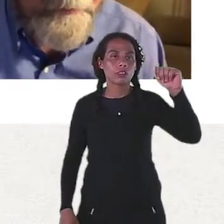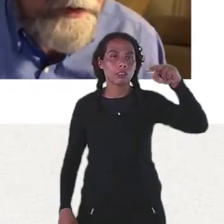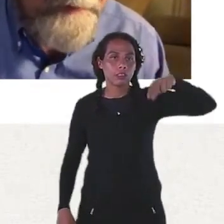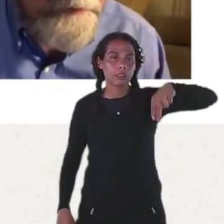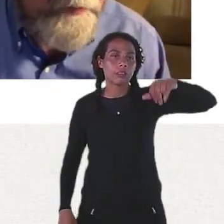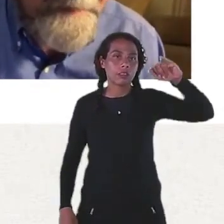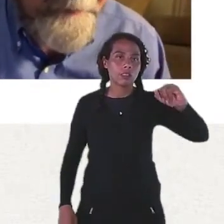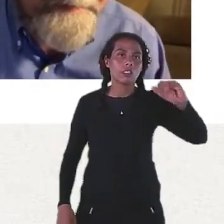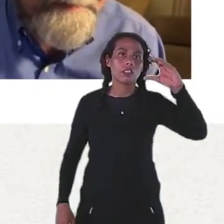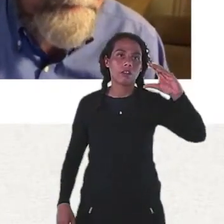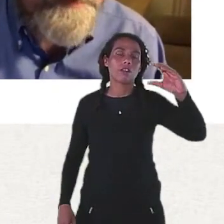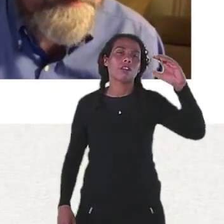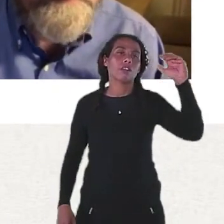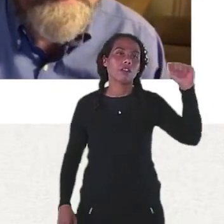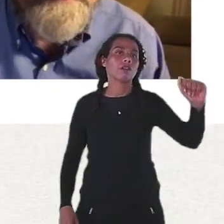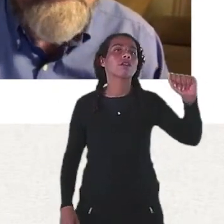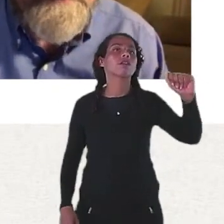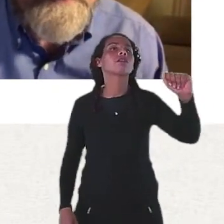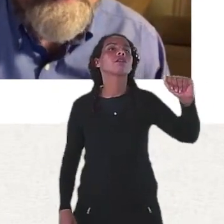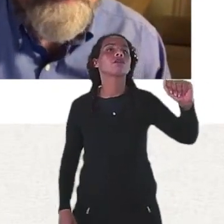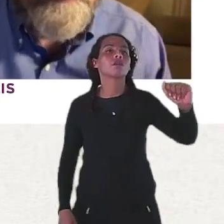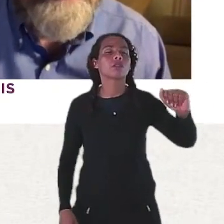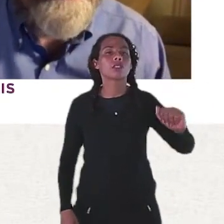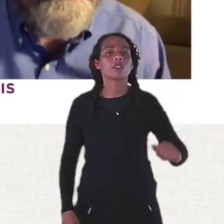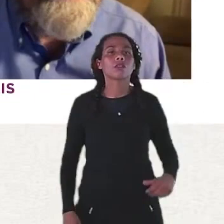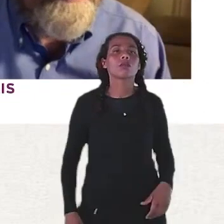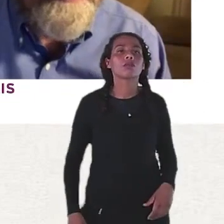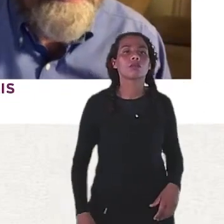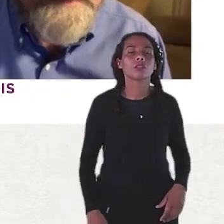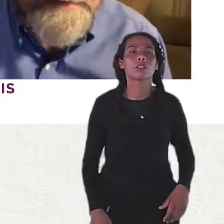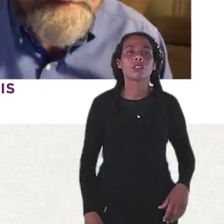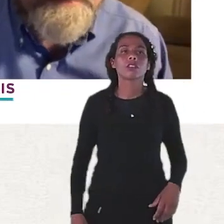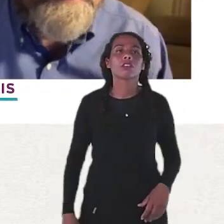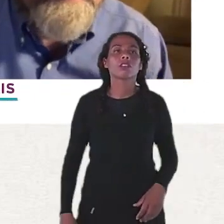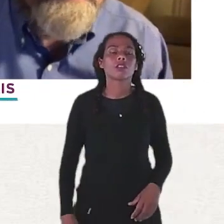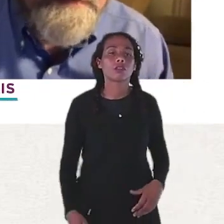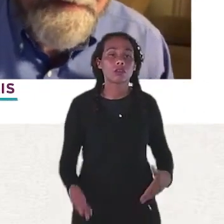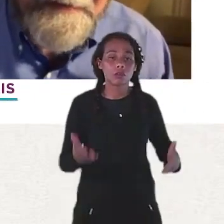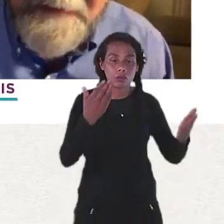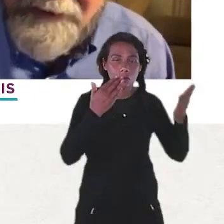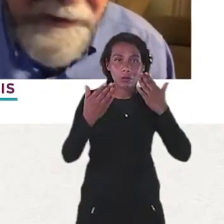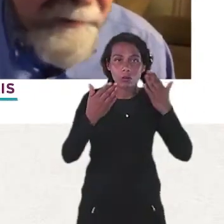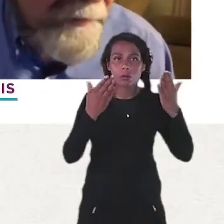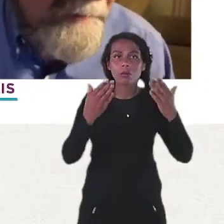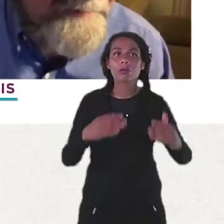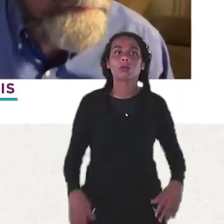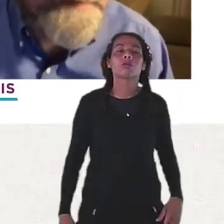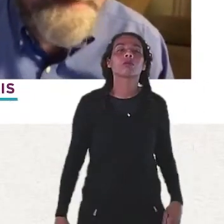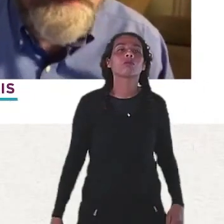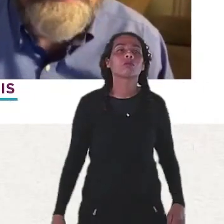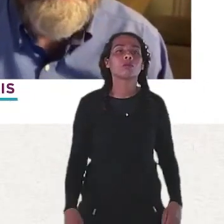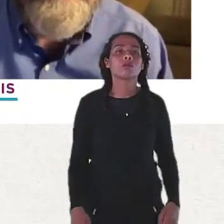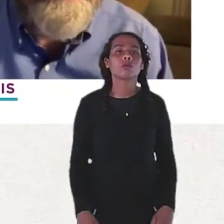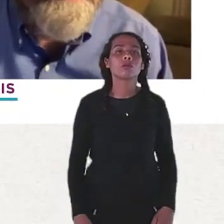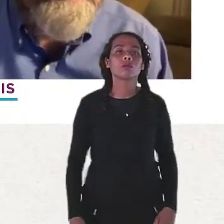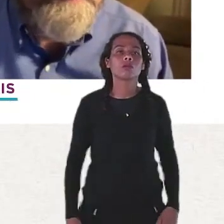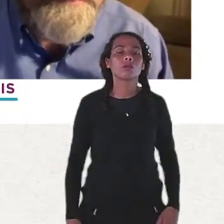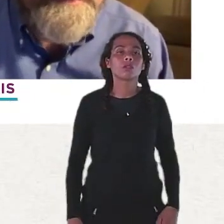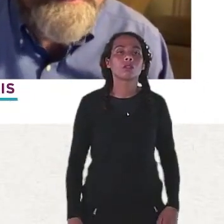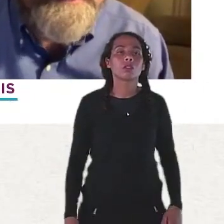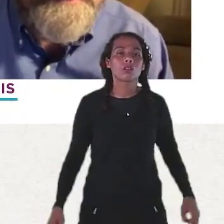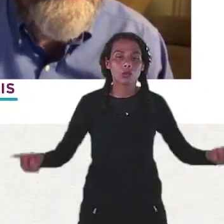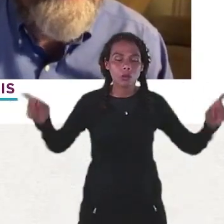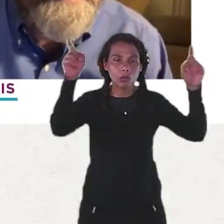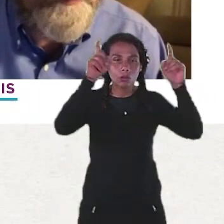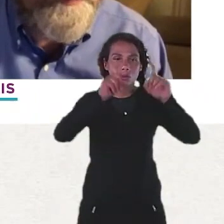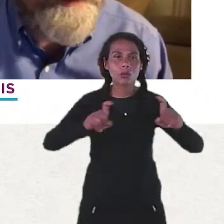analógica. O exemplo mais simples de computador analógico é aquela que a gente conhece, mas as gerações mais modernas